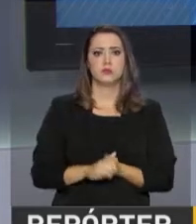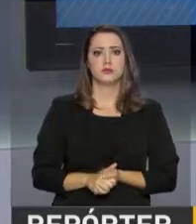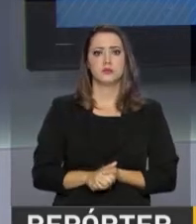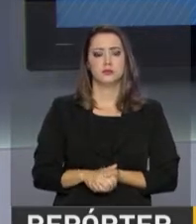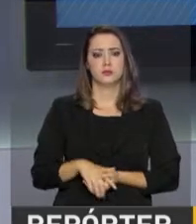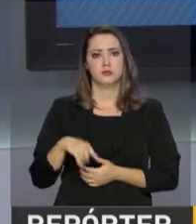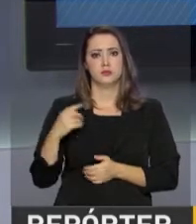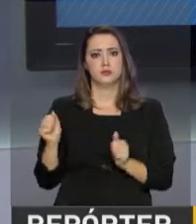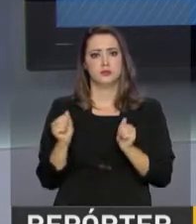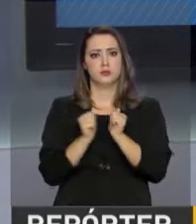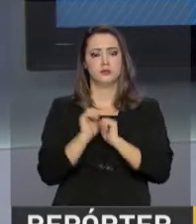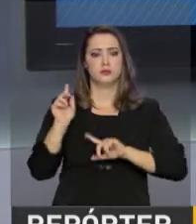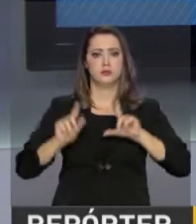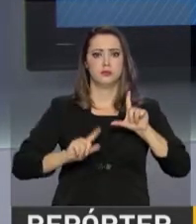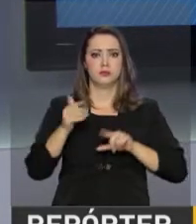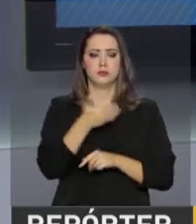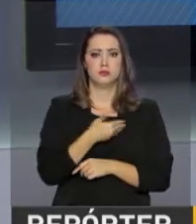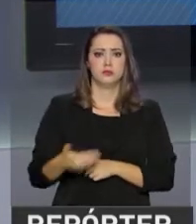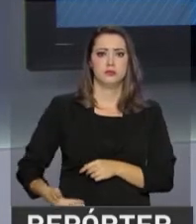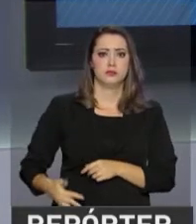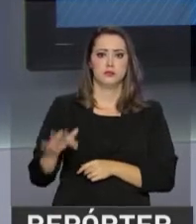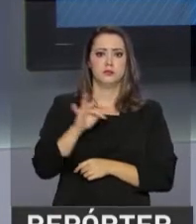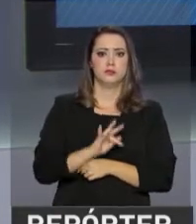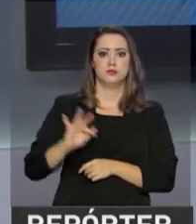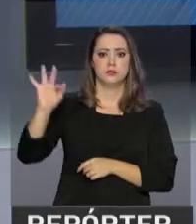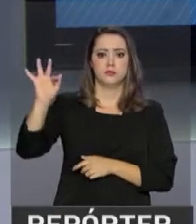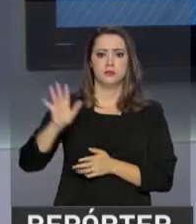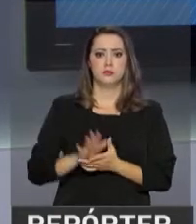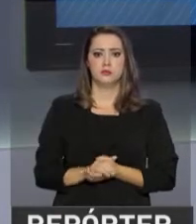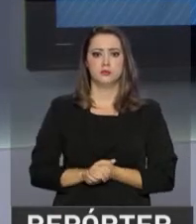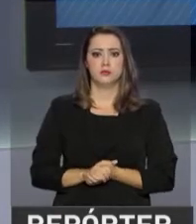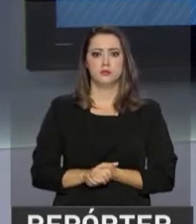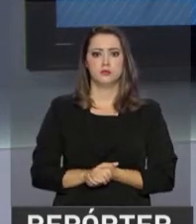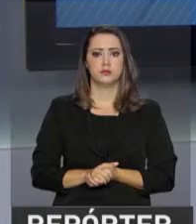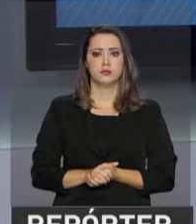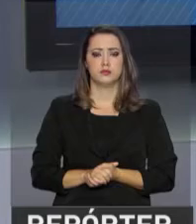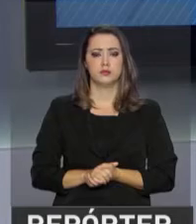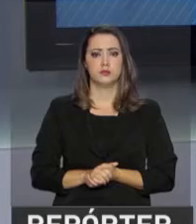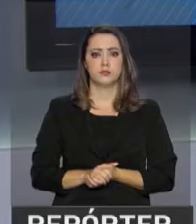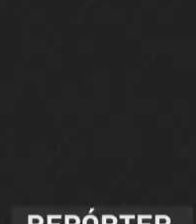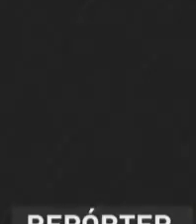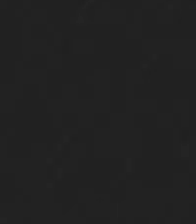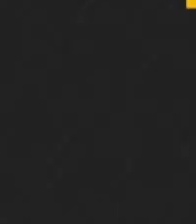internet continue com a gente na nbr a tv do governo federal